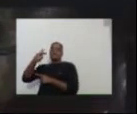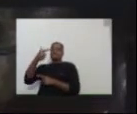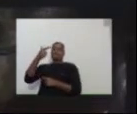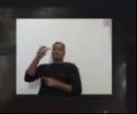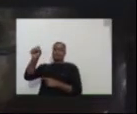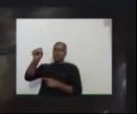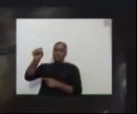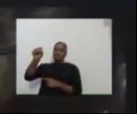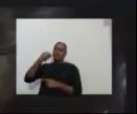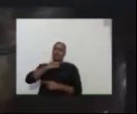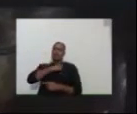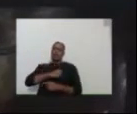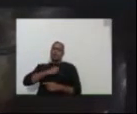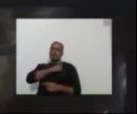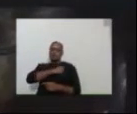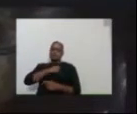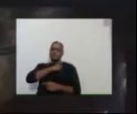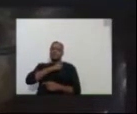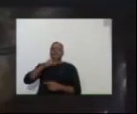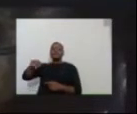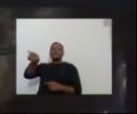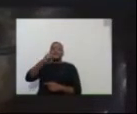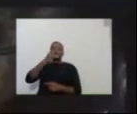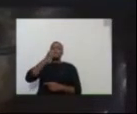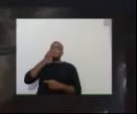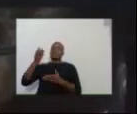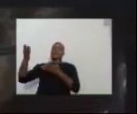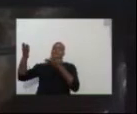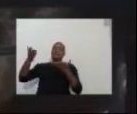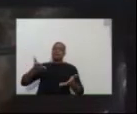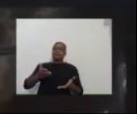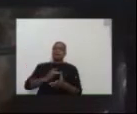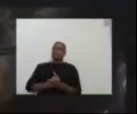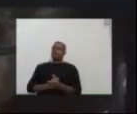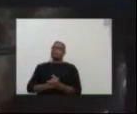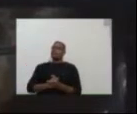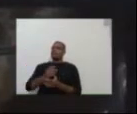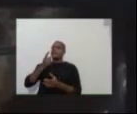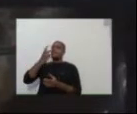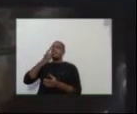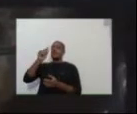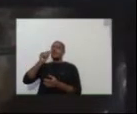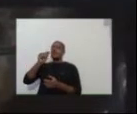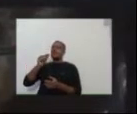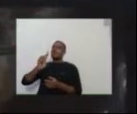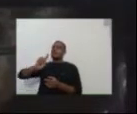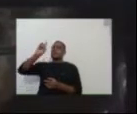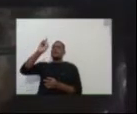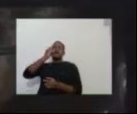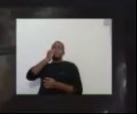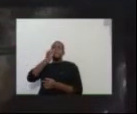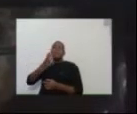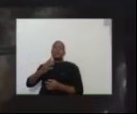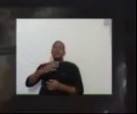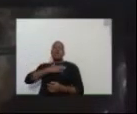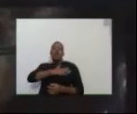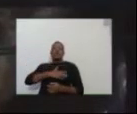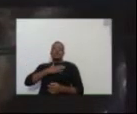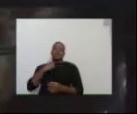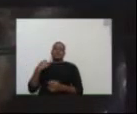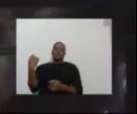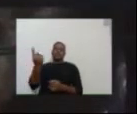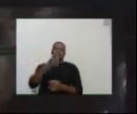bem-vindos. Vamos afirmar que Deus é bom e gosta da gente. Portanto, o universo está moderno e